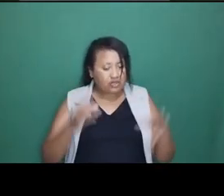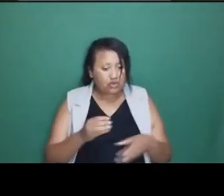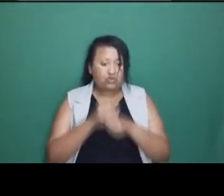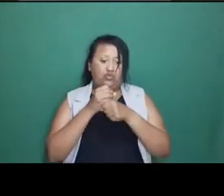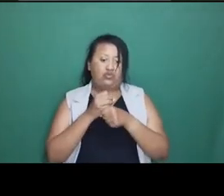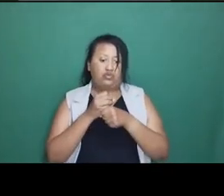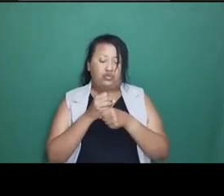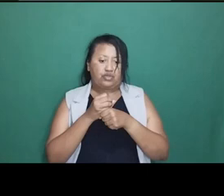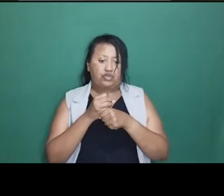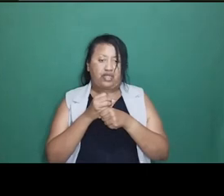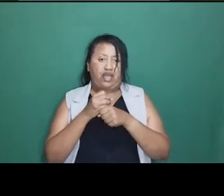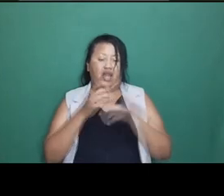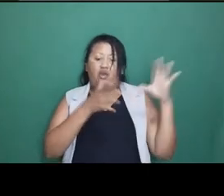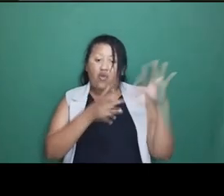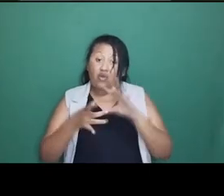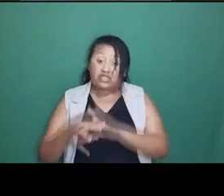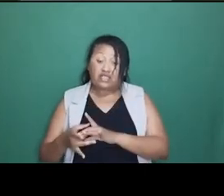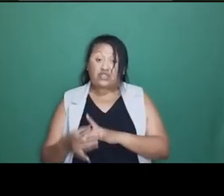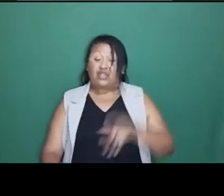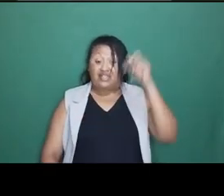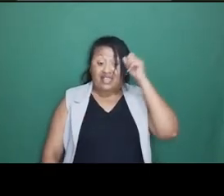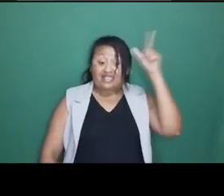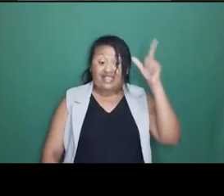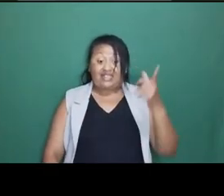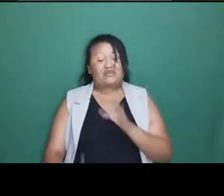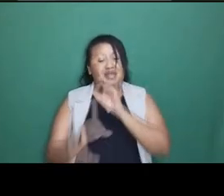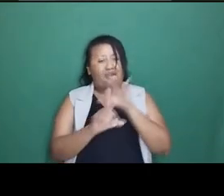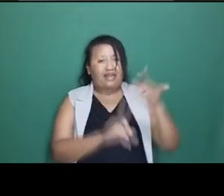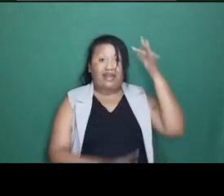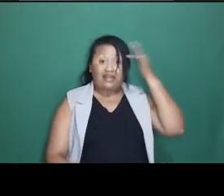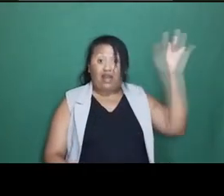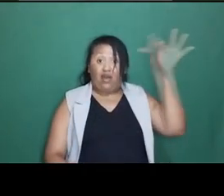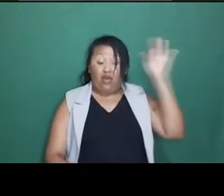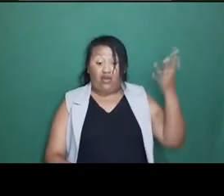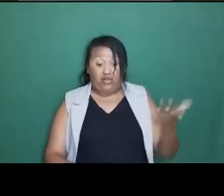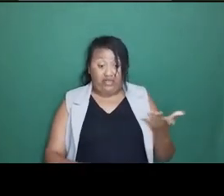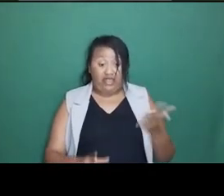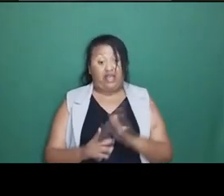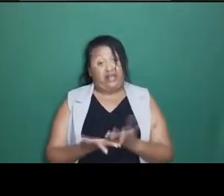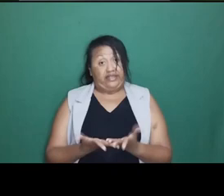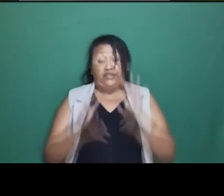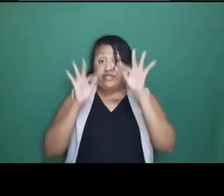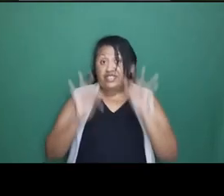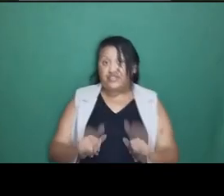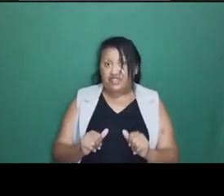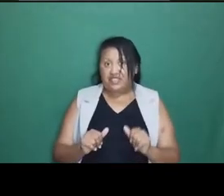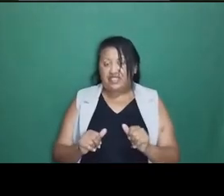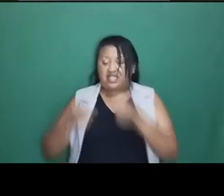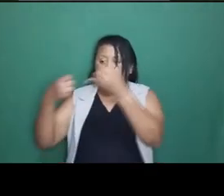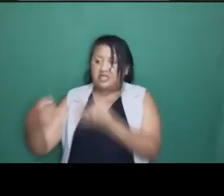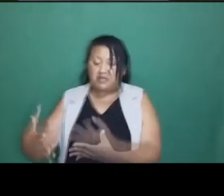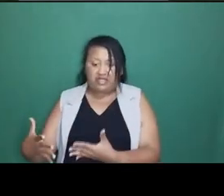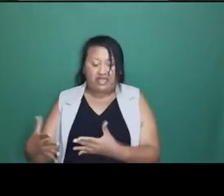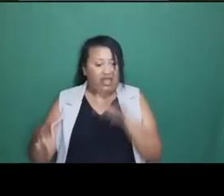o contexto da ideia sobre o estado de cada teórico desse os fins justificam os meios uma separação entre